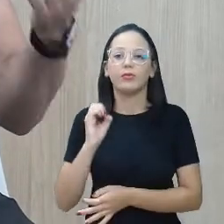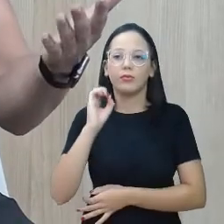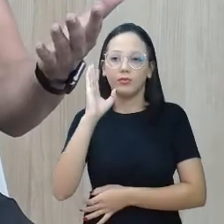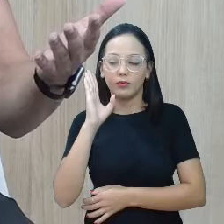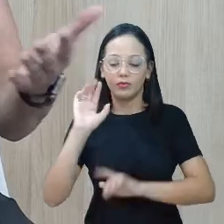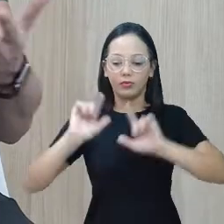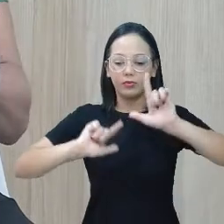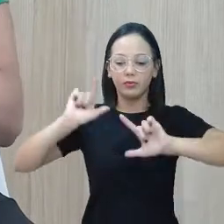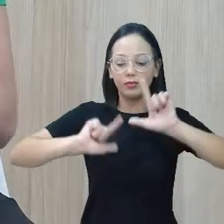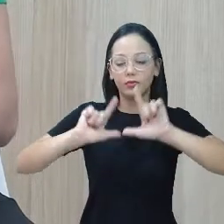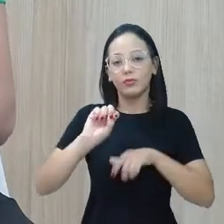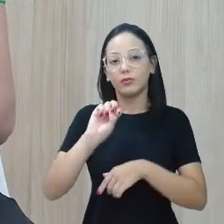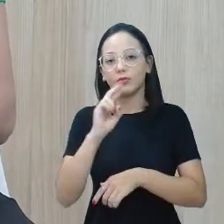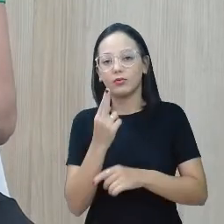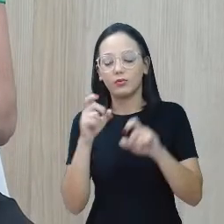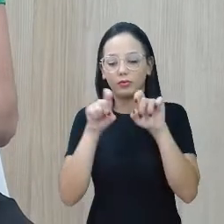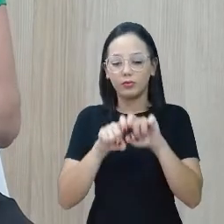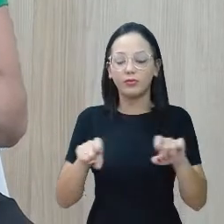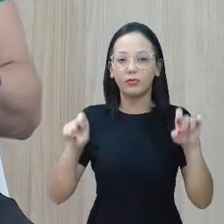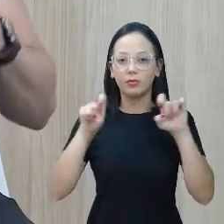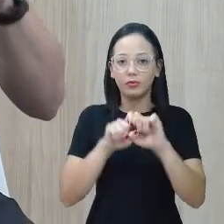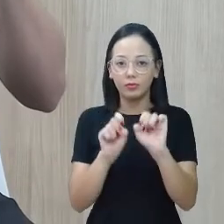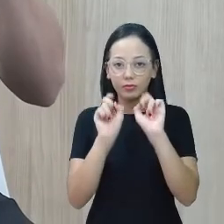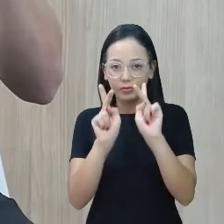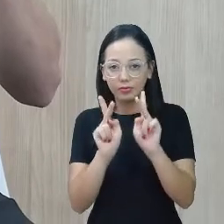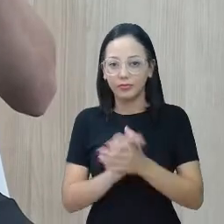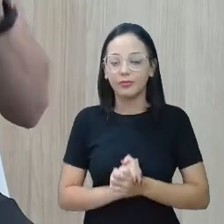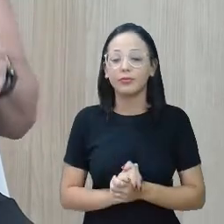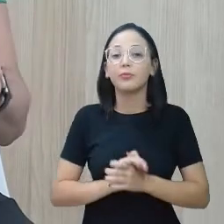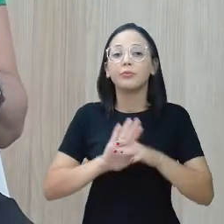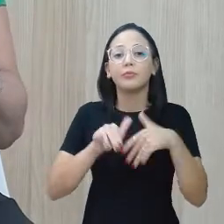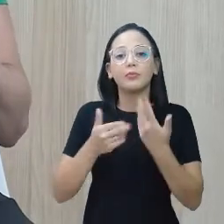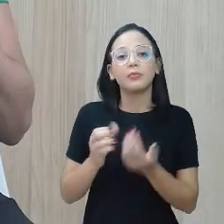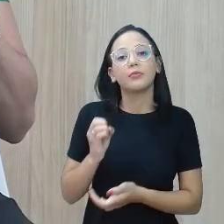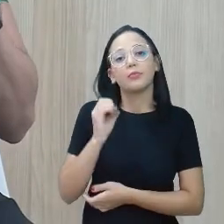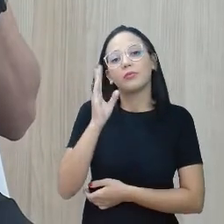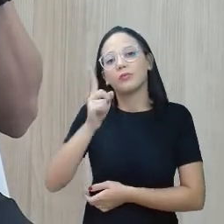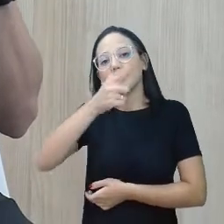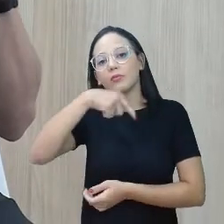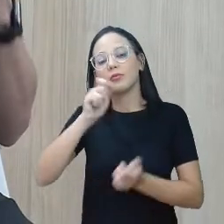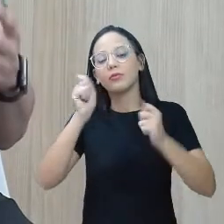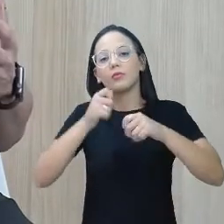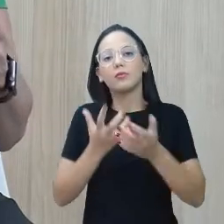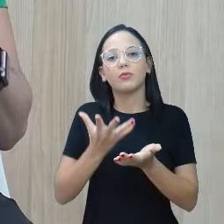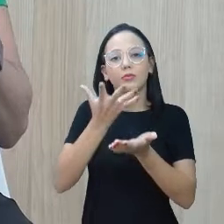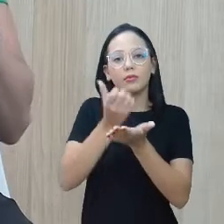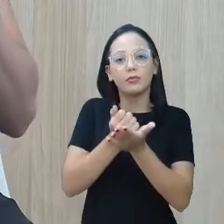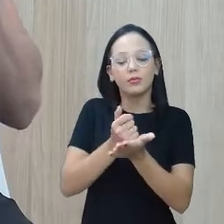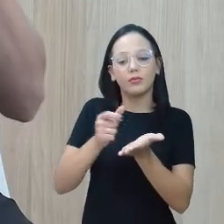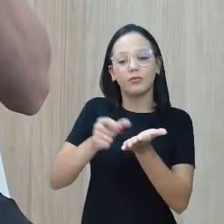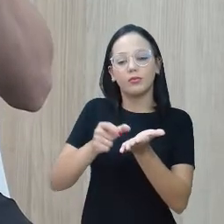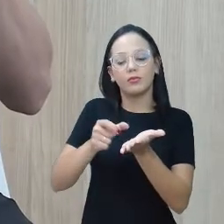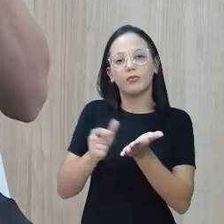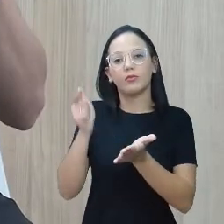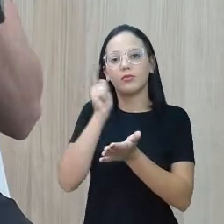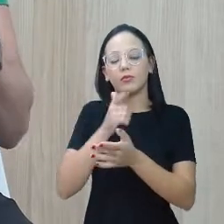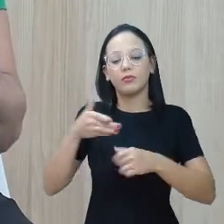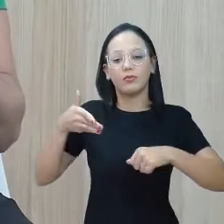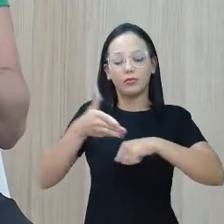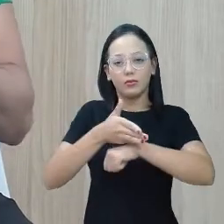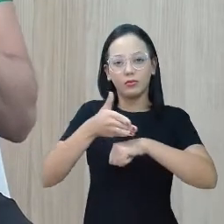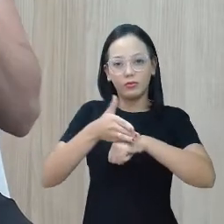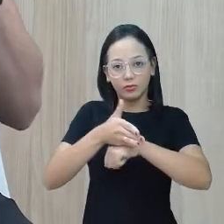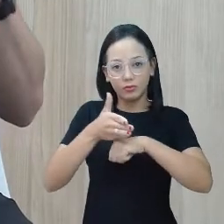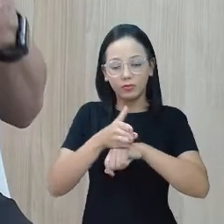através da televisão ou pelo computador, tá bom? Através do celular, você pode baixar o aplicativo para ter acesso lá à